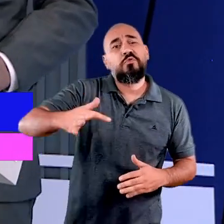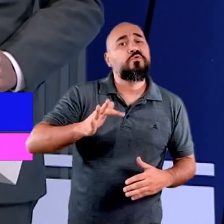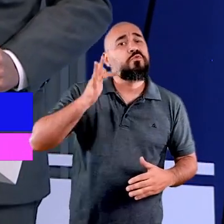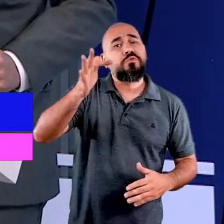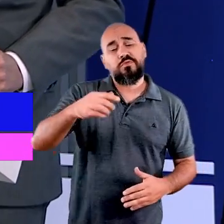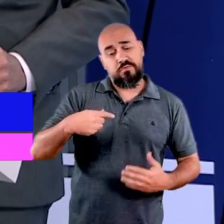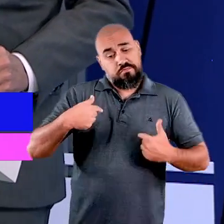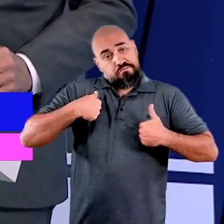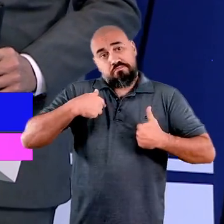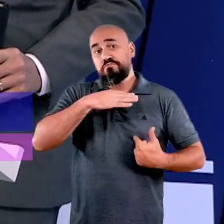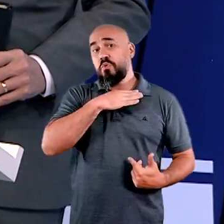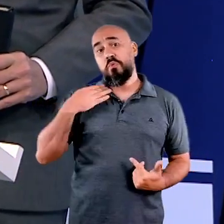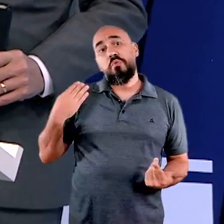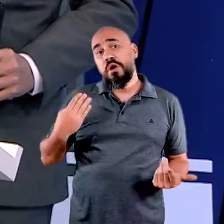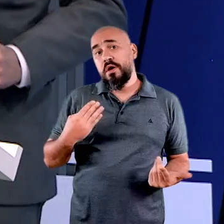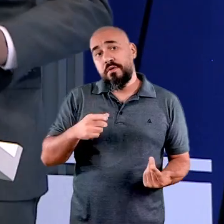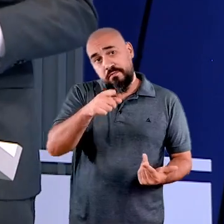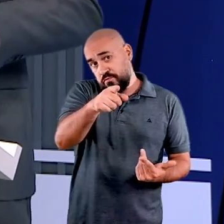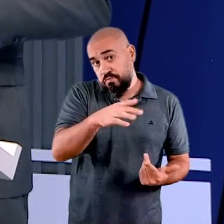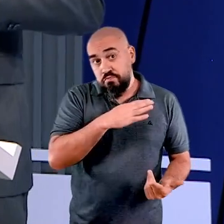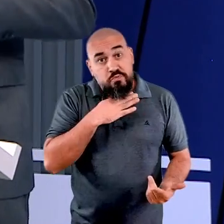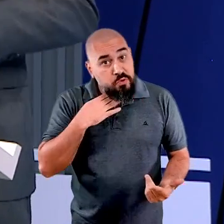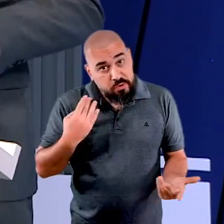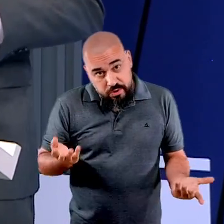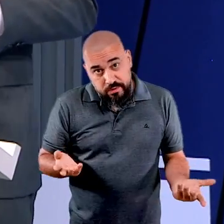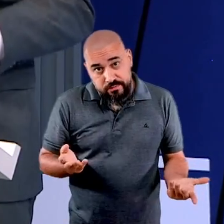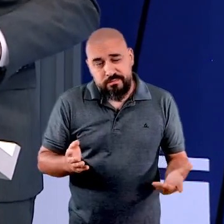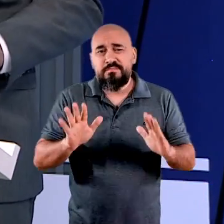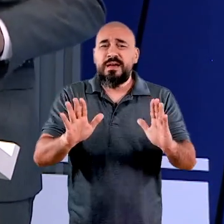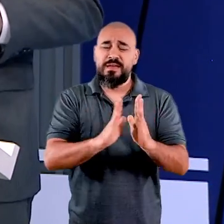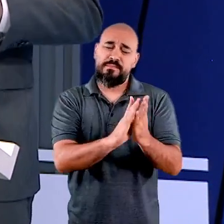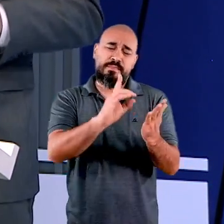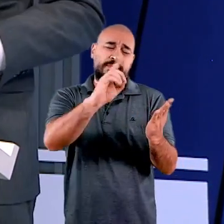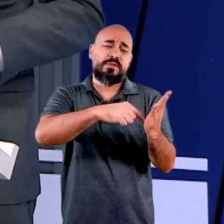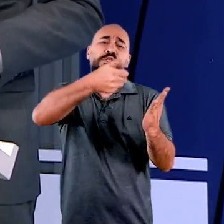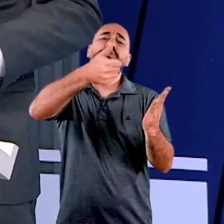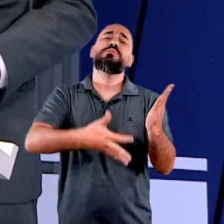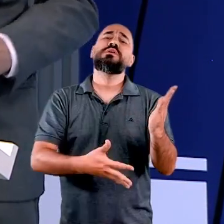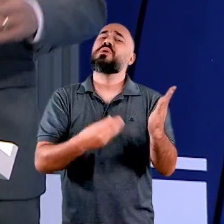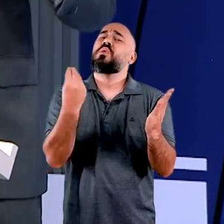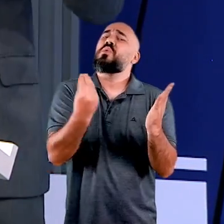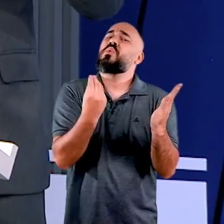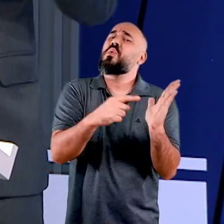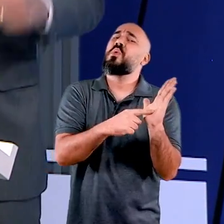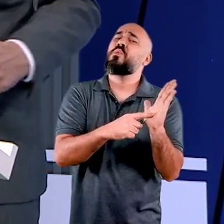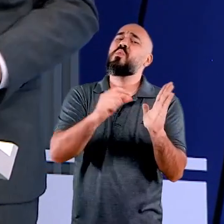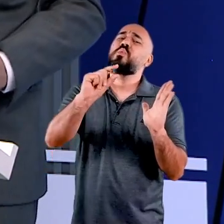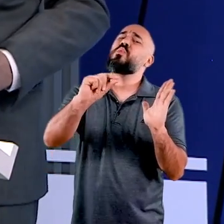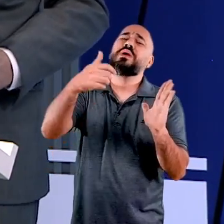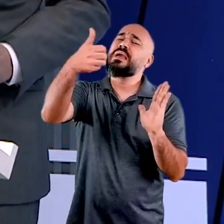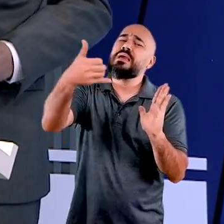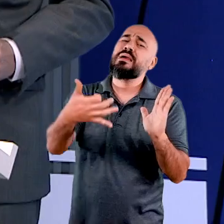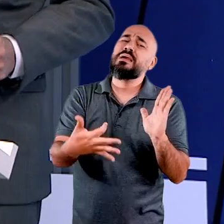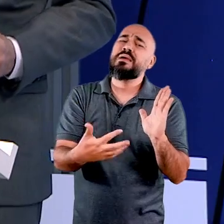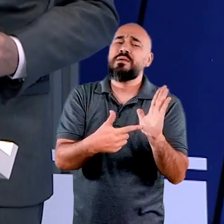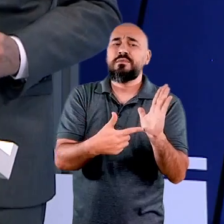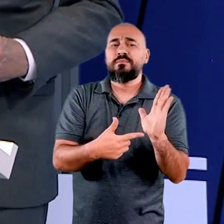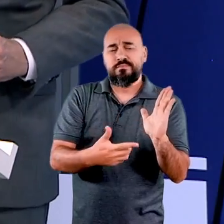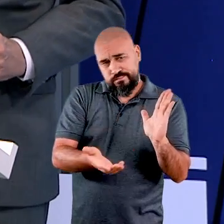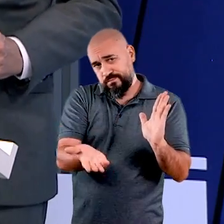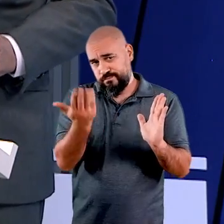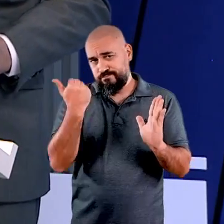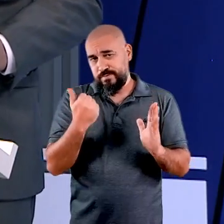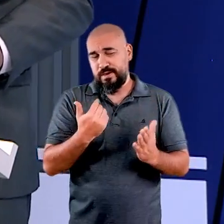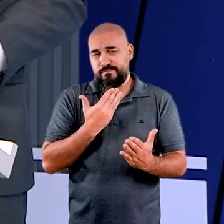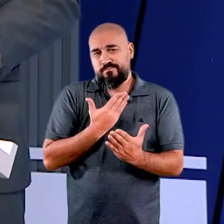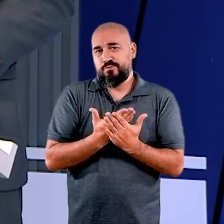Bíblia tem a dizer sobre isso? Qual é a mensagem do Senhor para todos nós enquanto estamos neste mundo? Fica comigo,